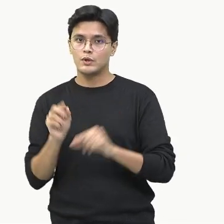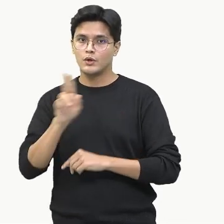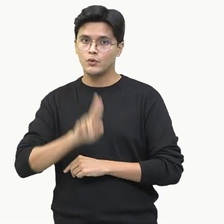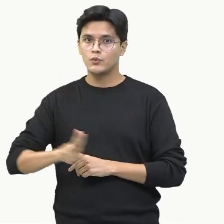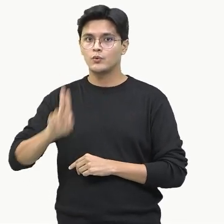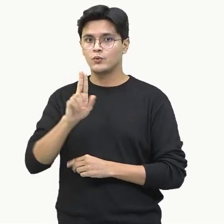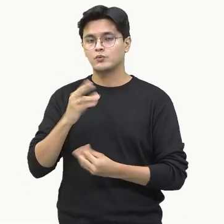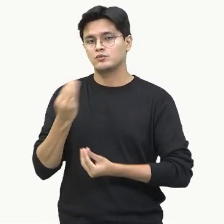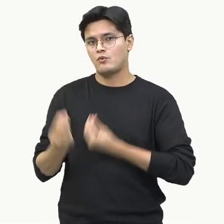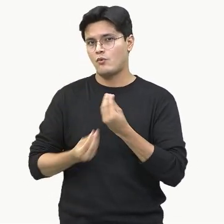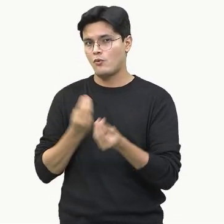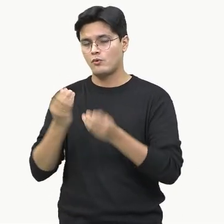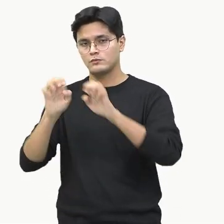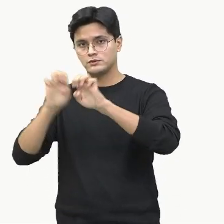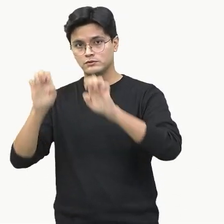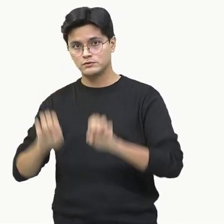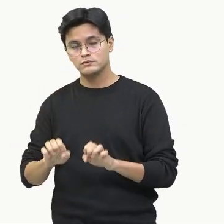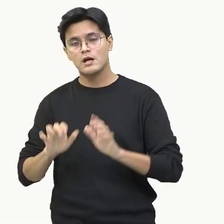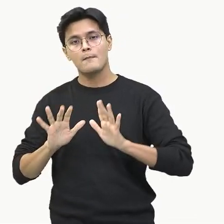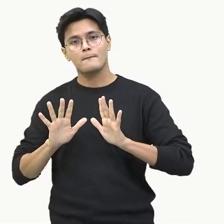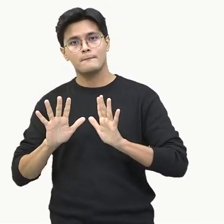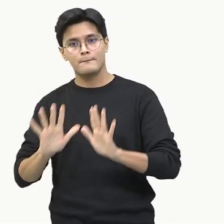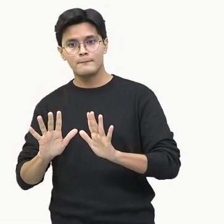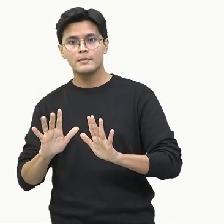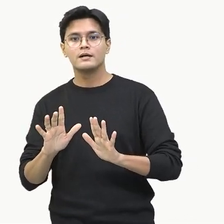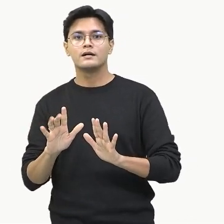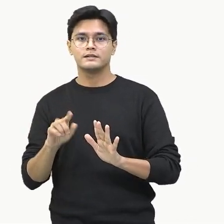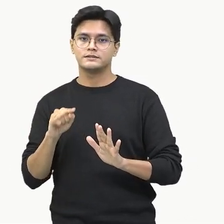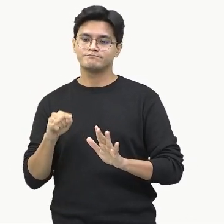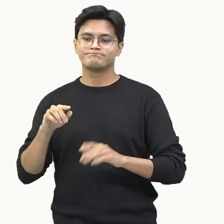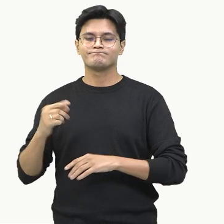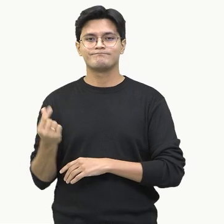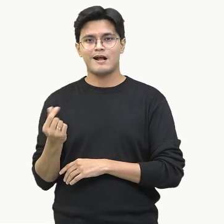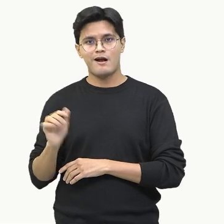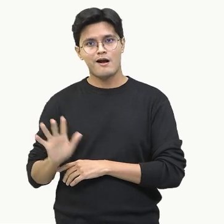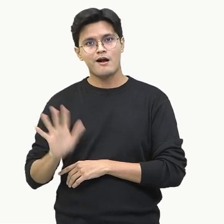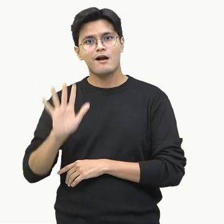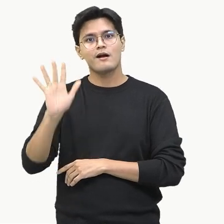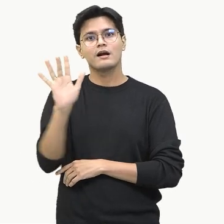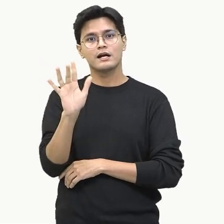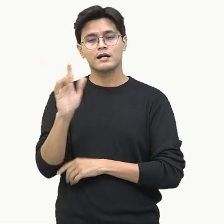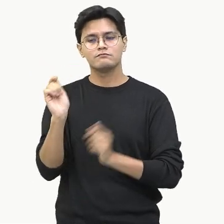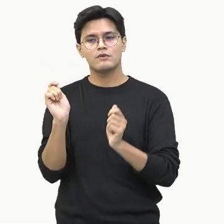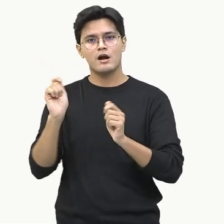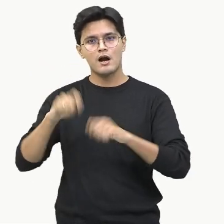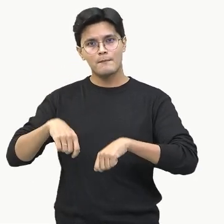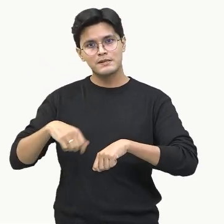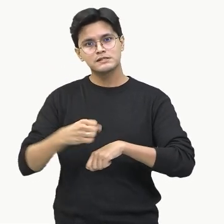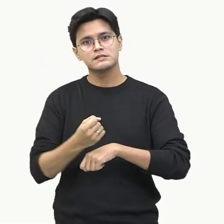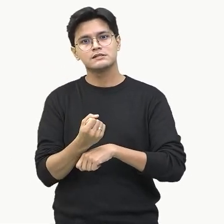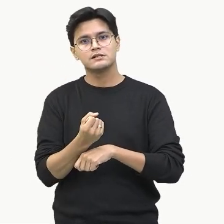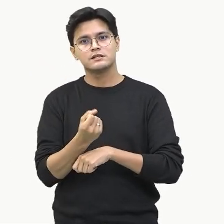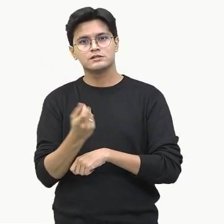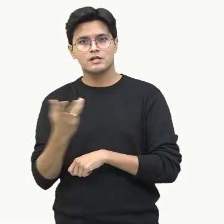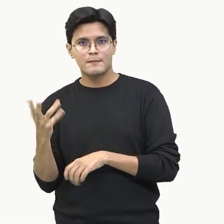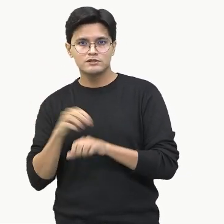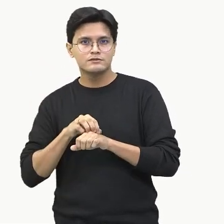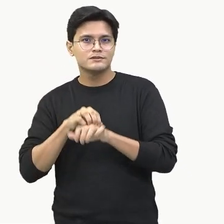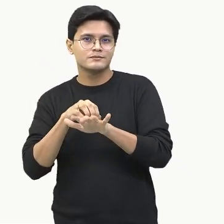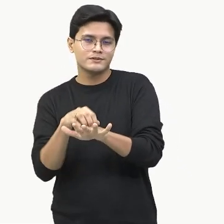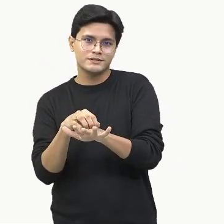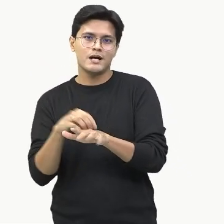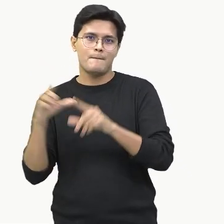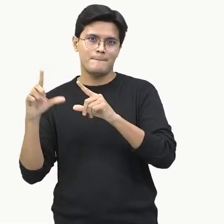da infraestrutura porém ele vai ser mais caro e com menor capacidade aqui olha de transporte